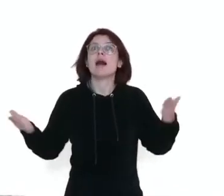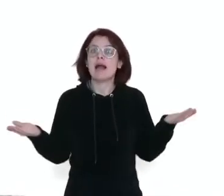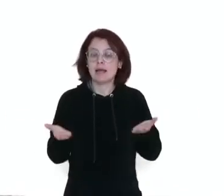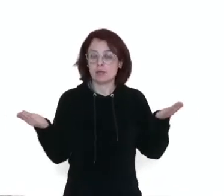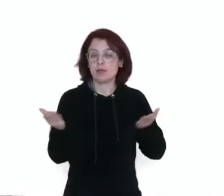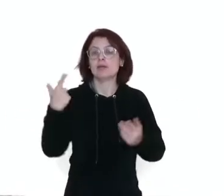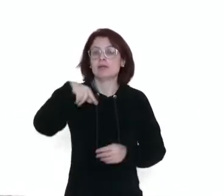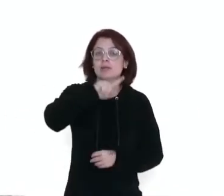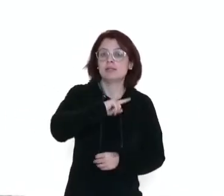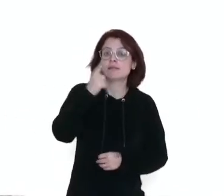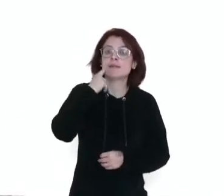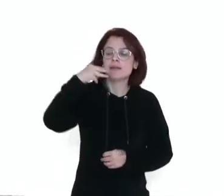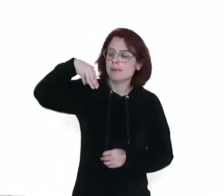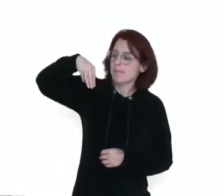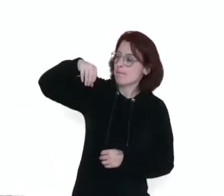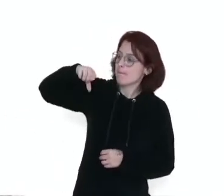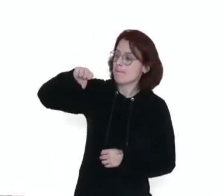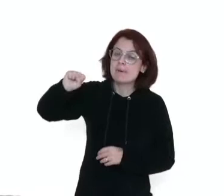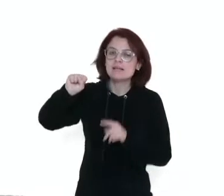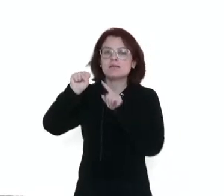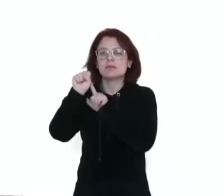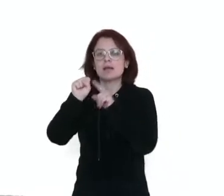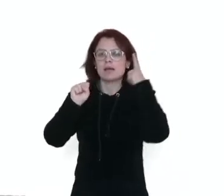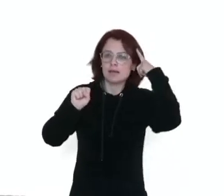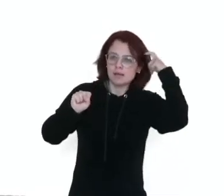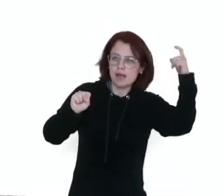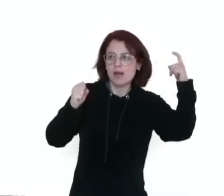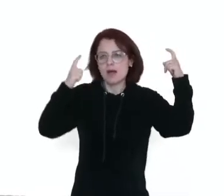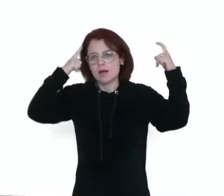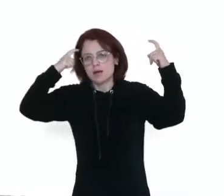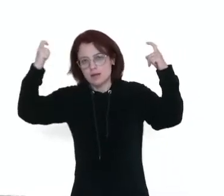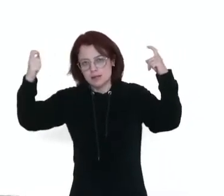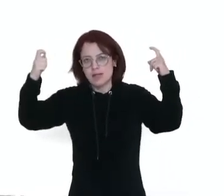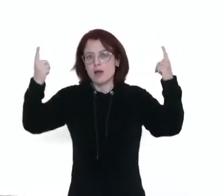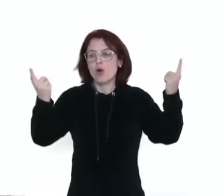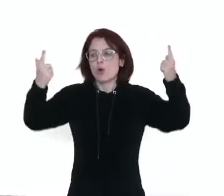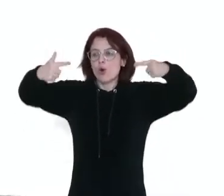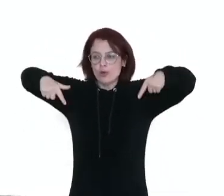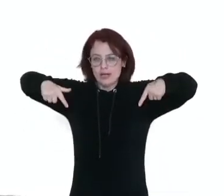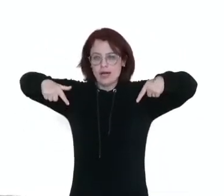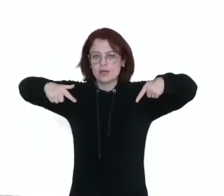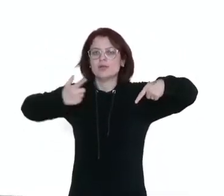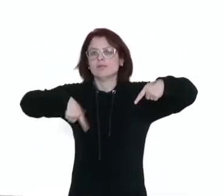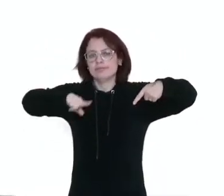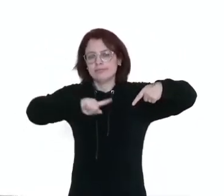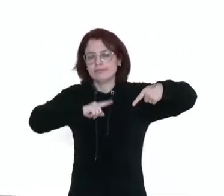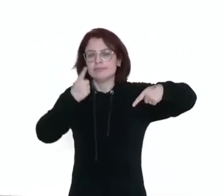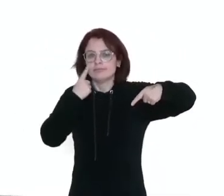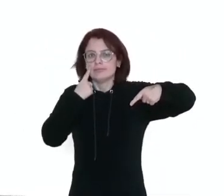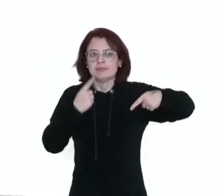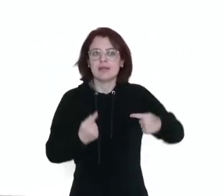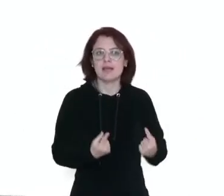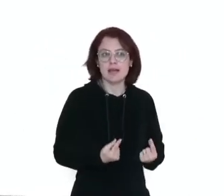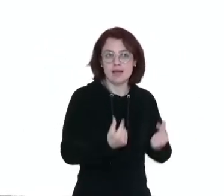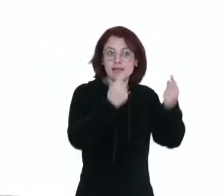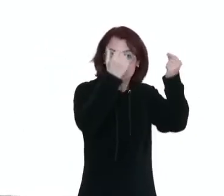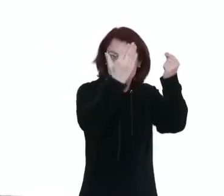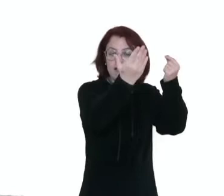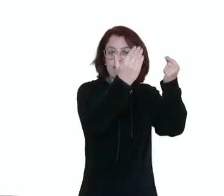mas liga ideias que contrastam entre si, ou seja, que se opõem. Exemplo, a riqueza